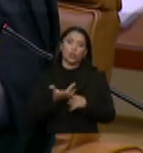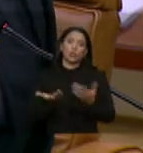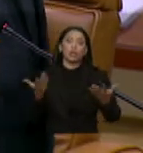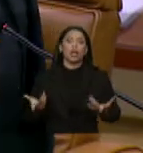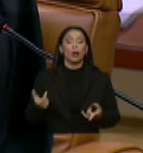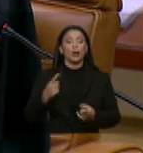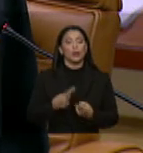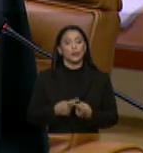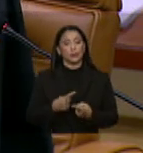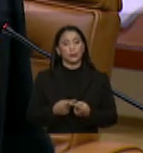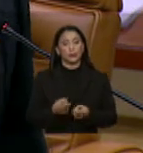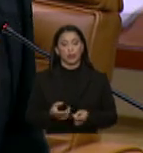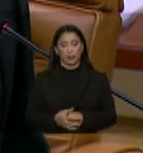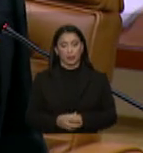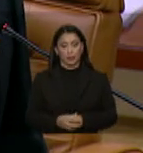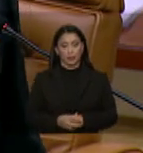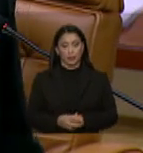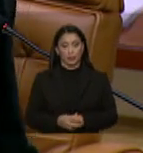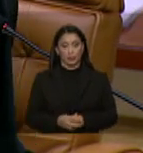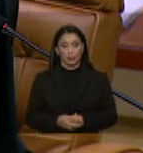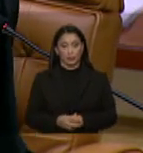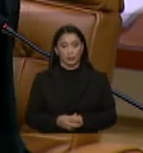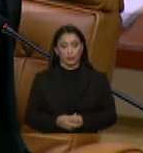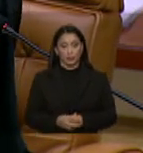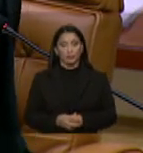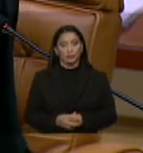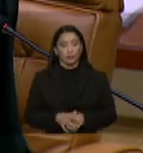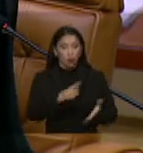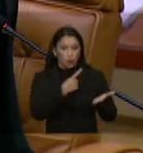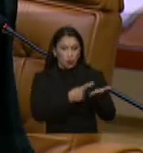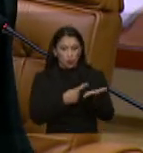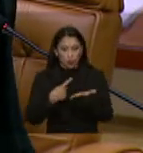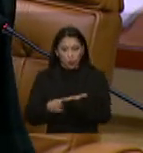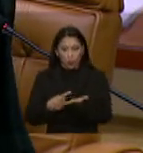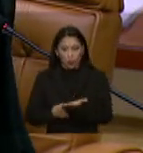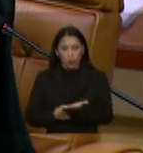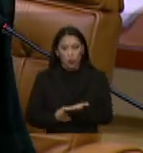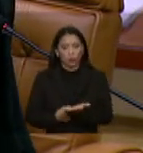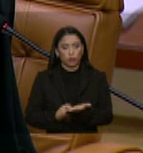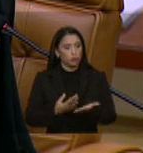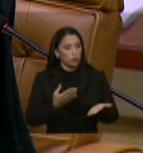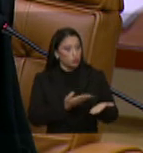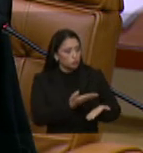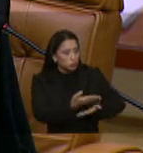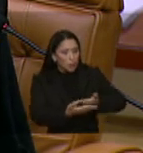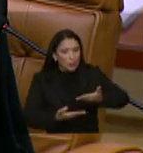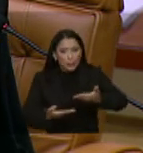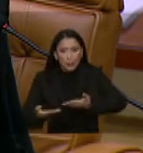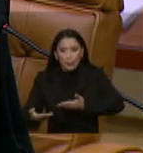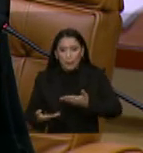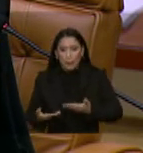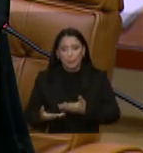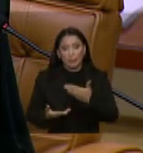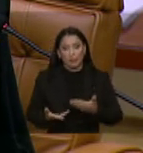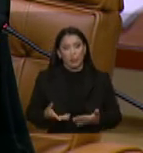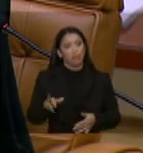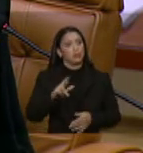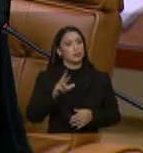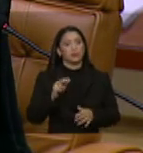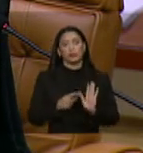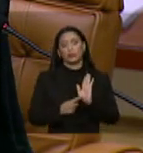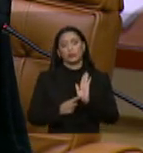porque isso porque é o milat e cartas rogatórias então nem se diga é não estão